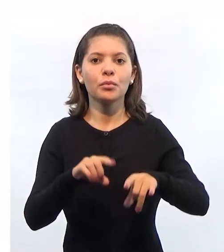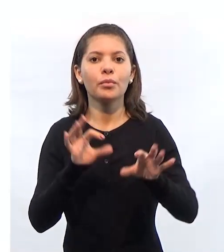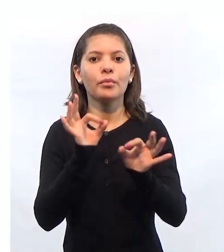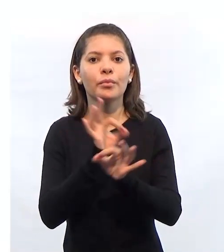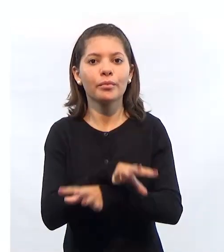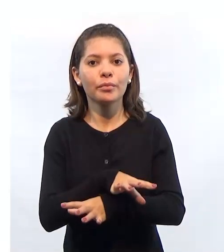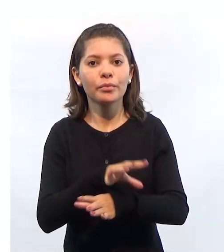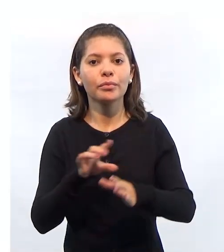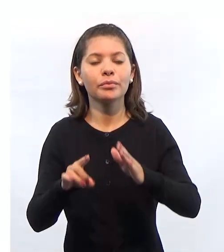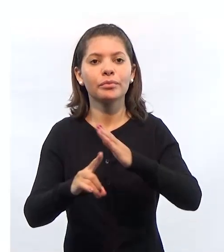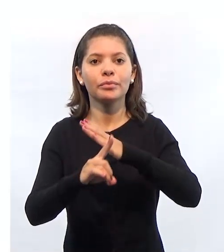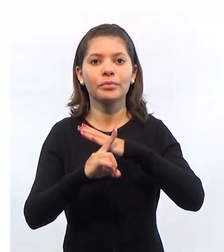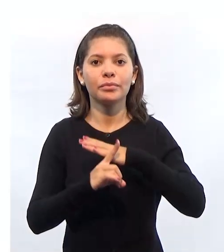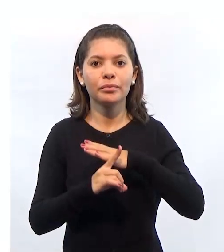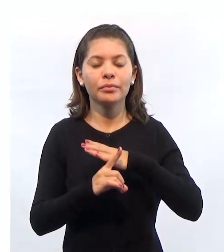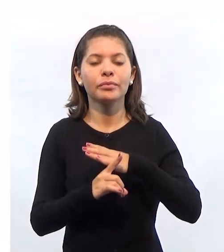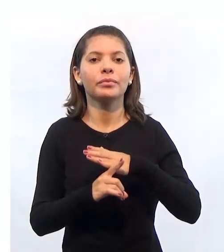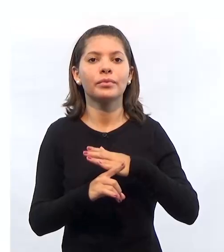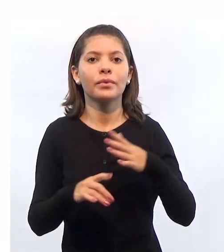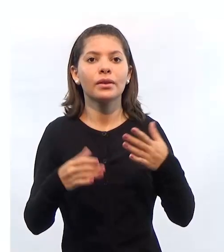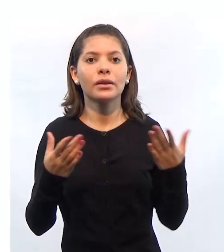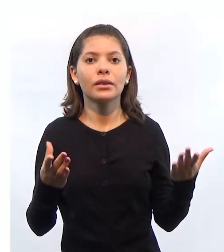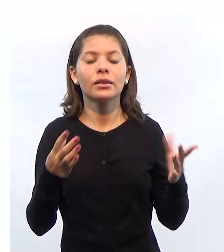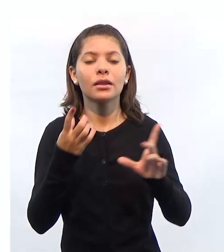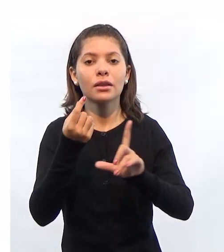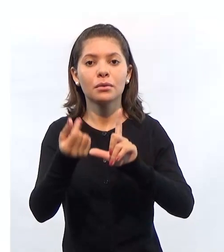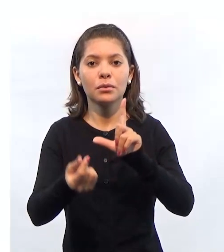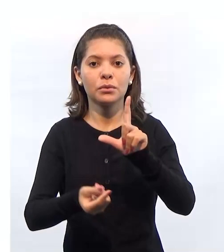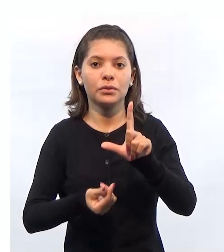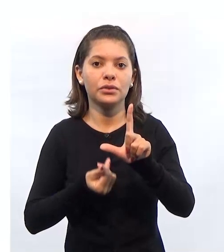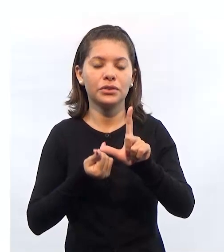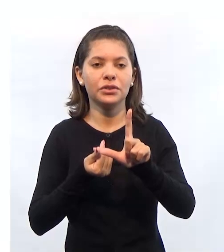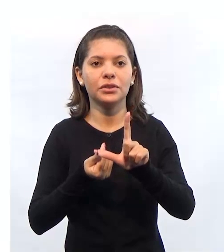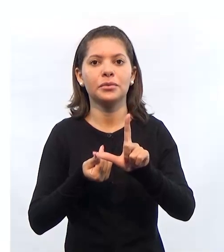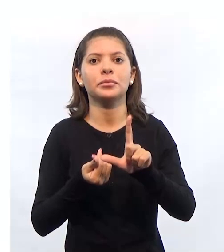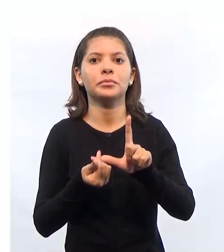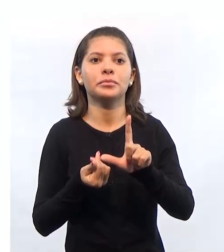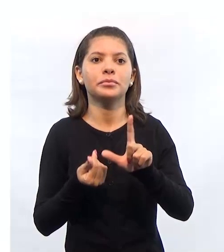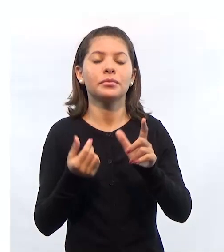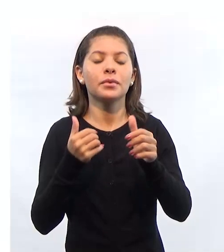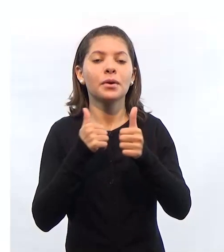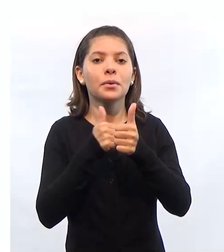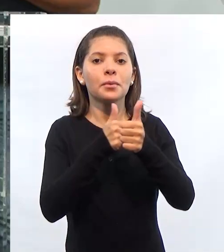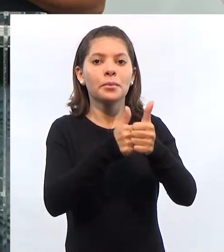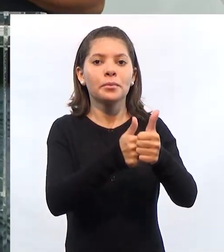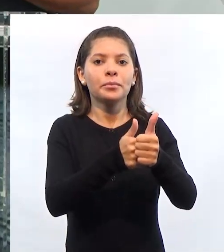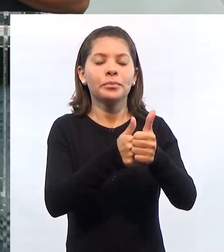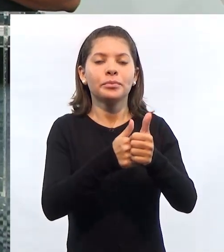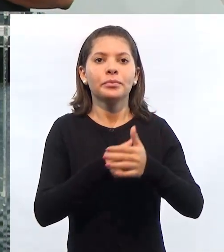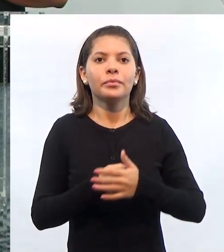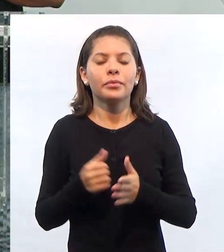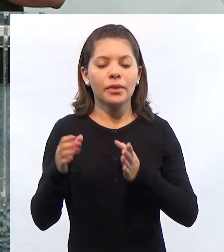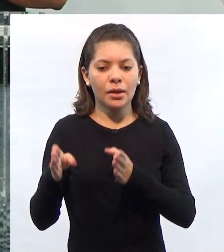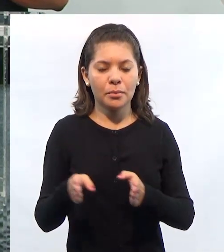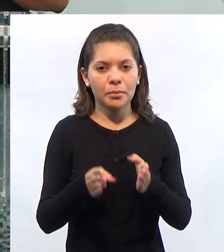ao cliente. Então a logística ela vai acompanhar a produção,